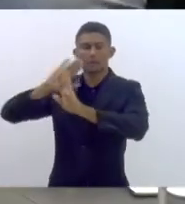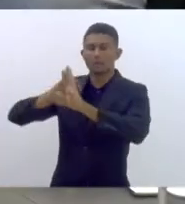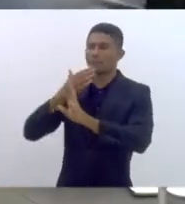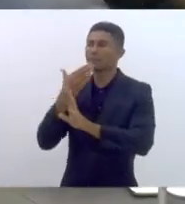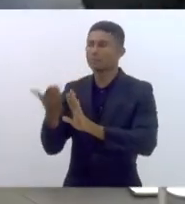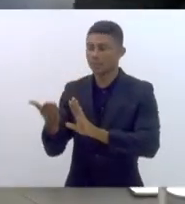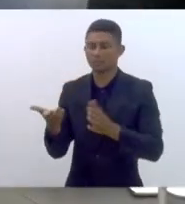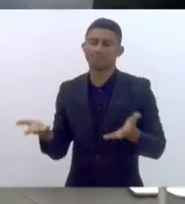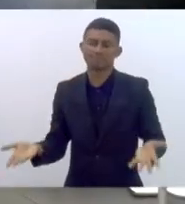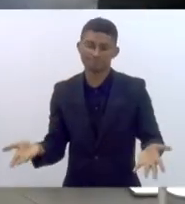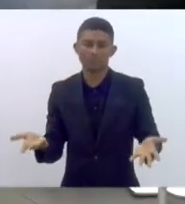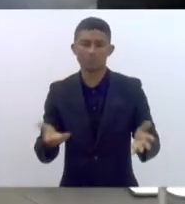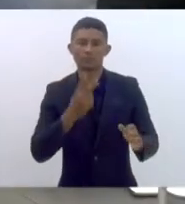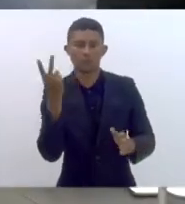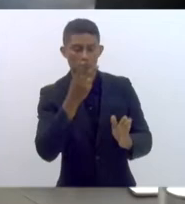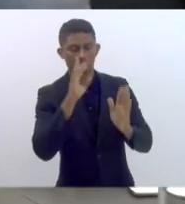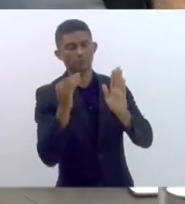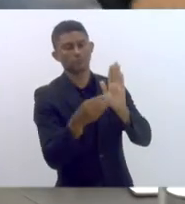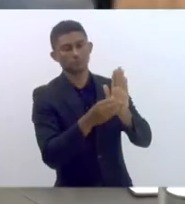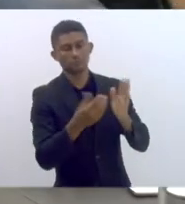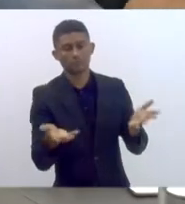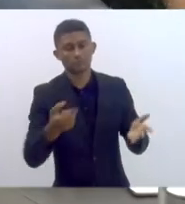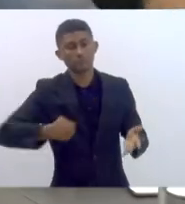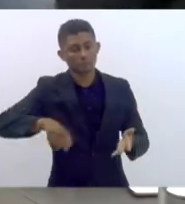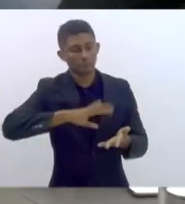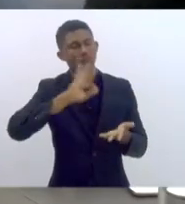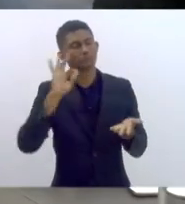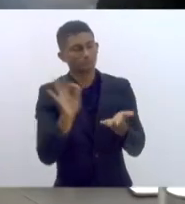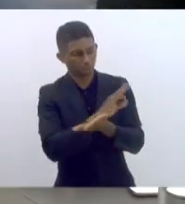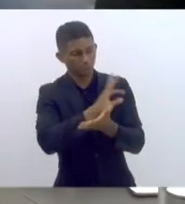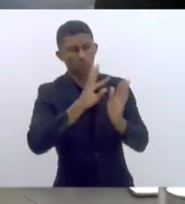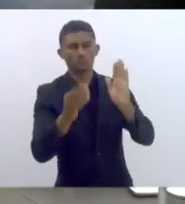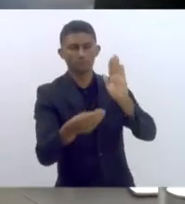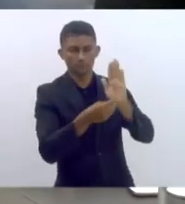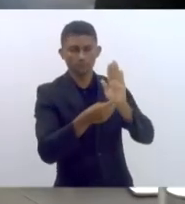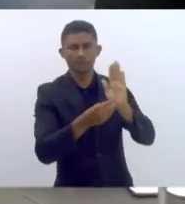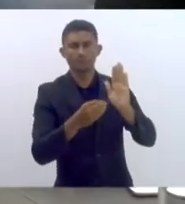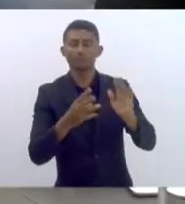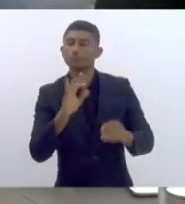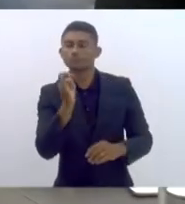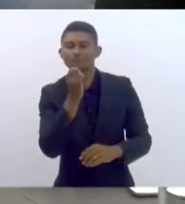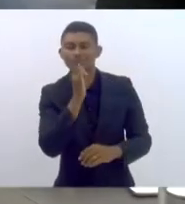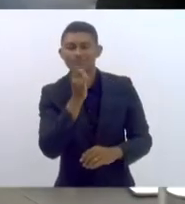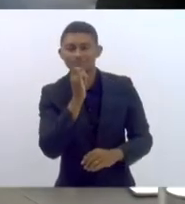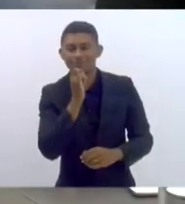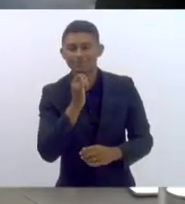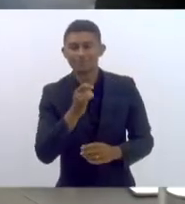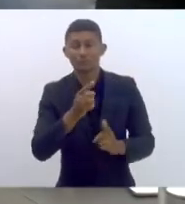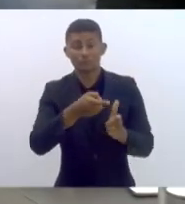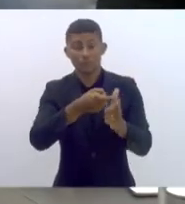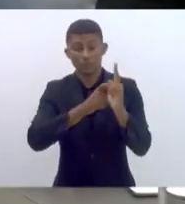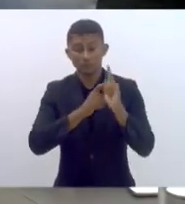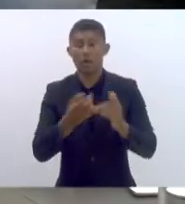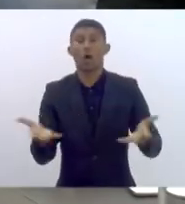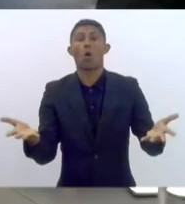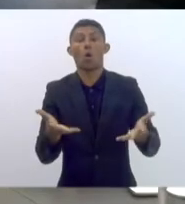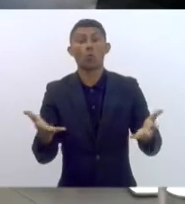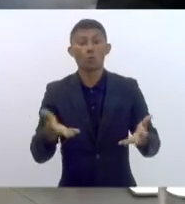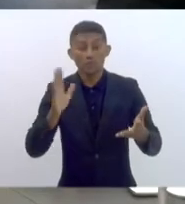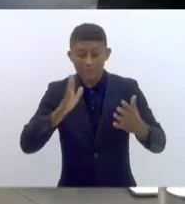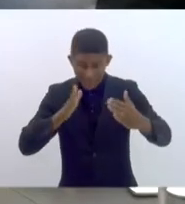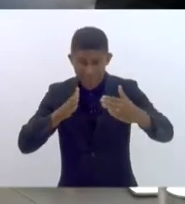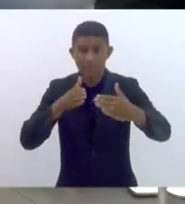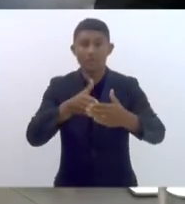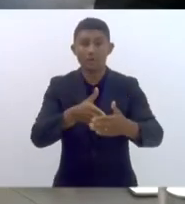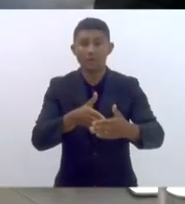aí. Então, a gente vai assinar esse aditivo com esses valores. Então, assim, vamos supor, uma dívida está vencendo hoje. A União está bancando